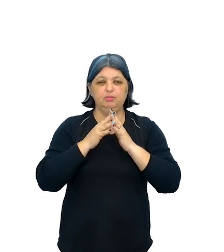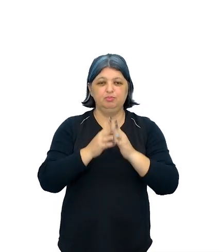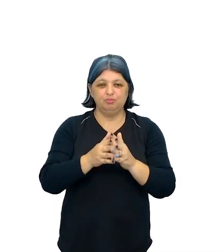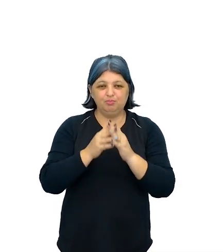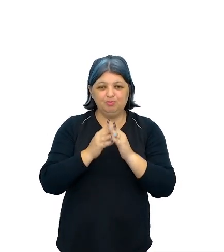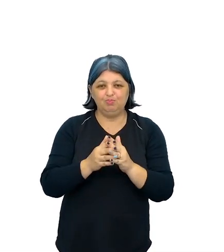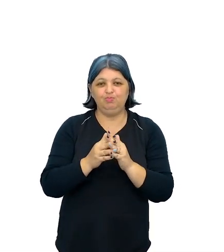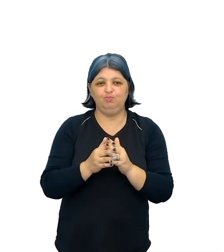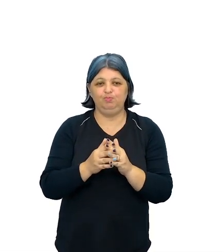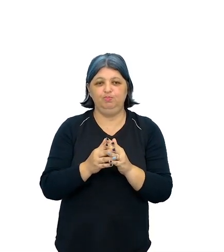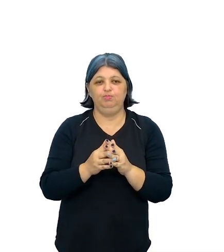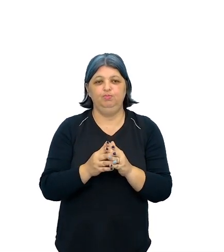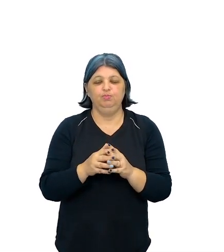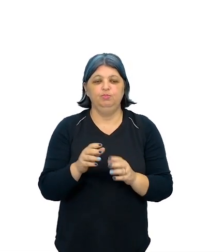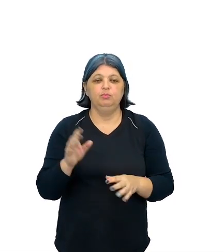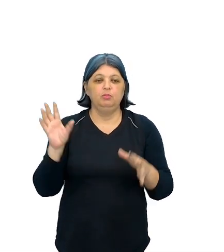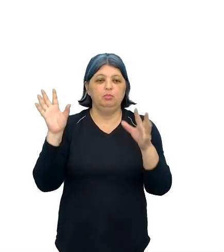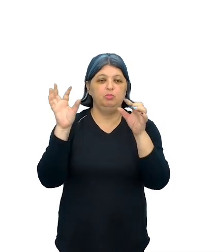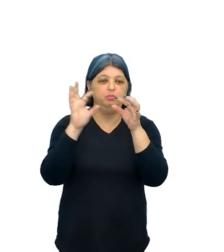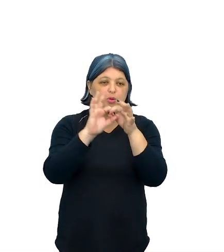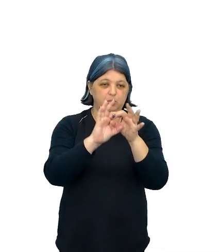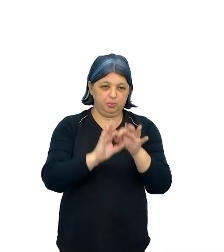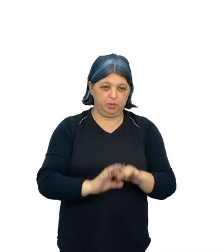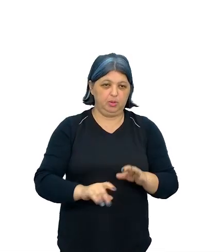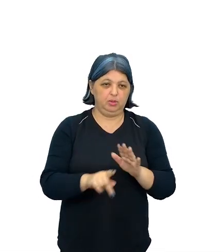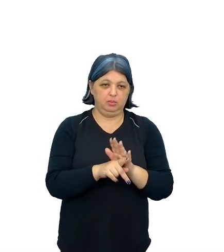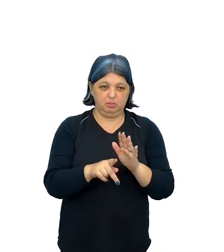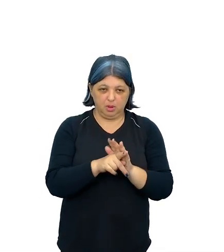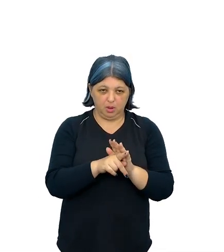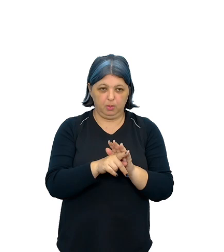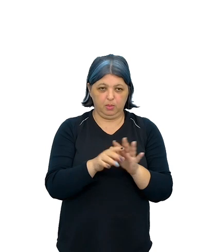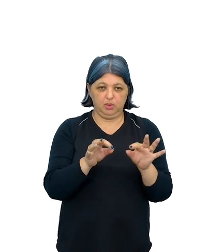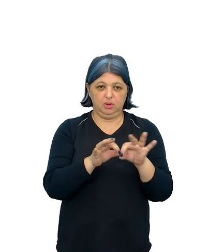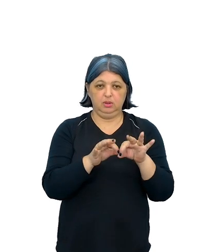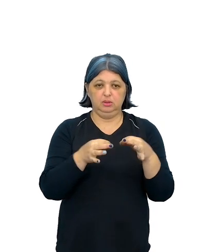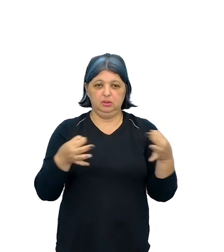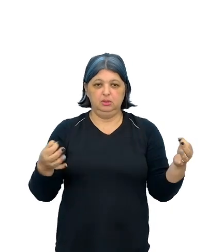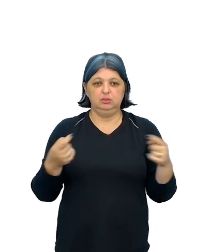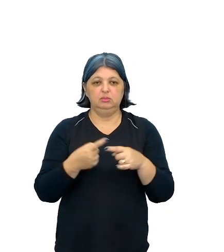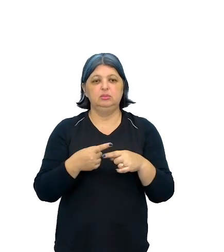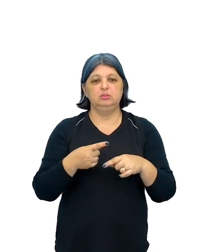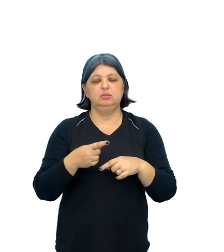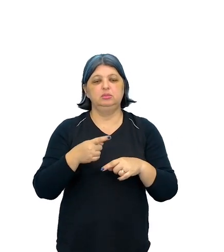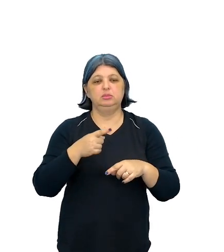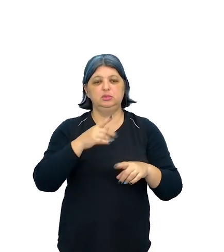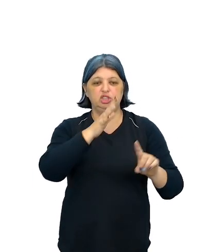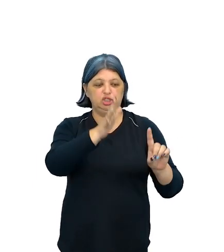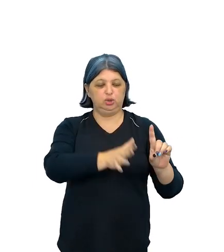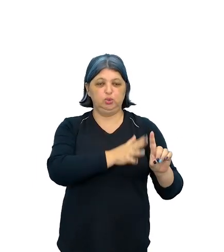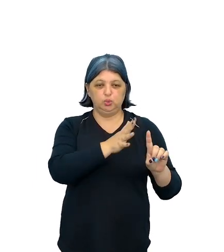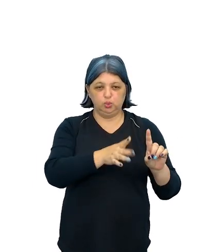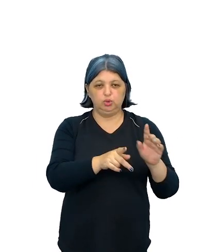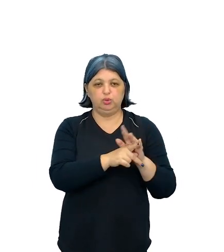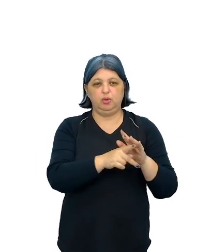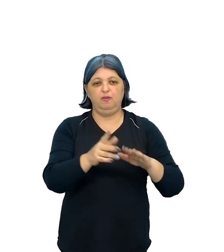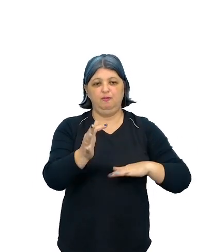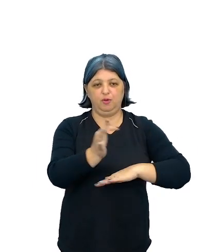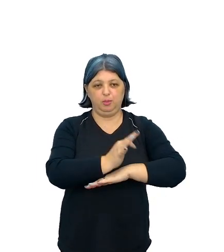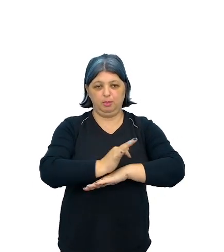mais complexos, né? O léxico é próprio do discurso formal, apresentado em textos de